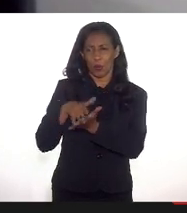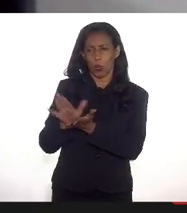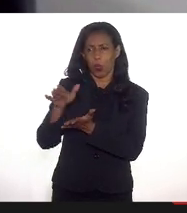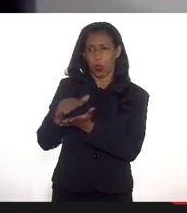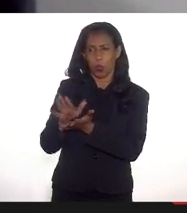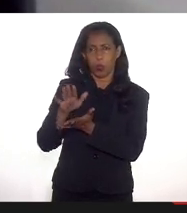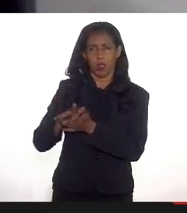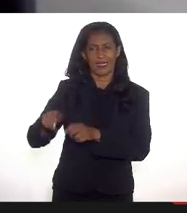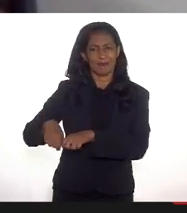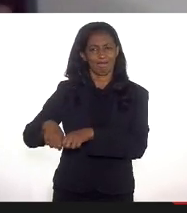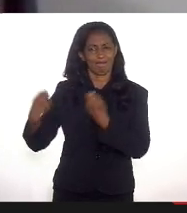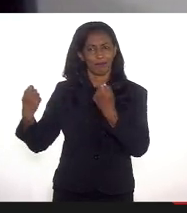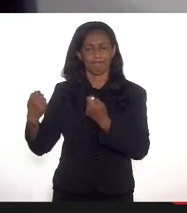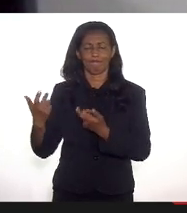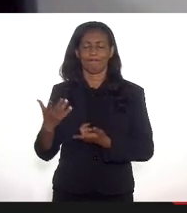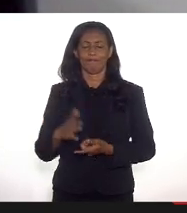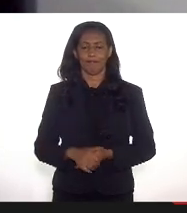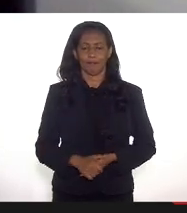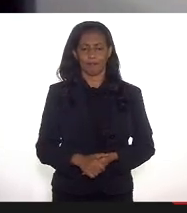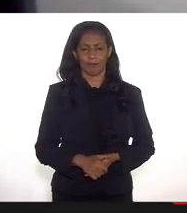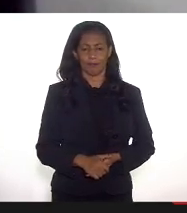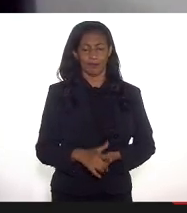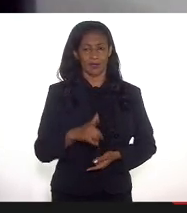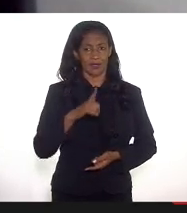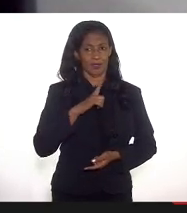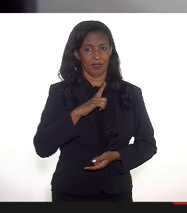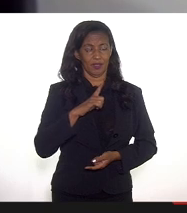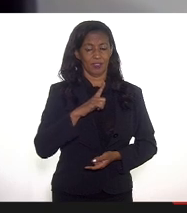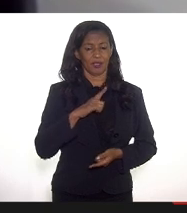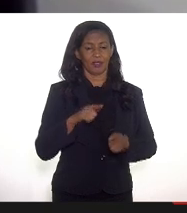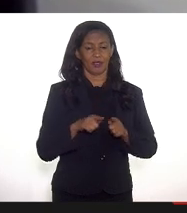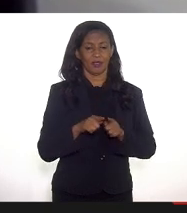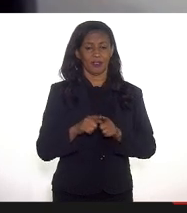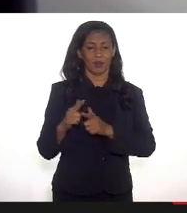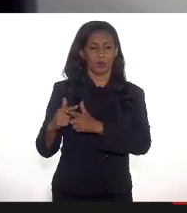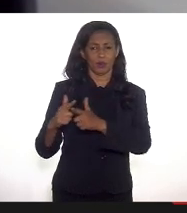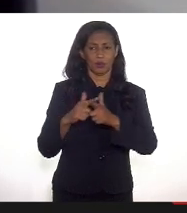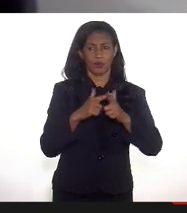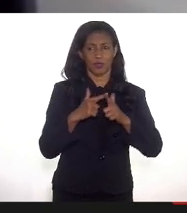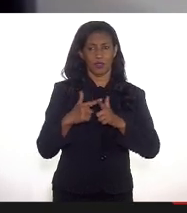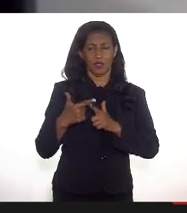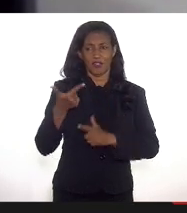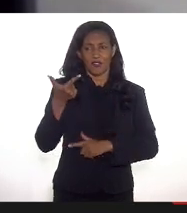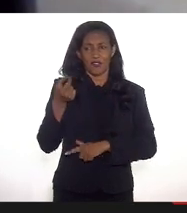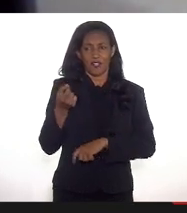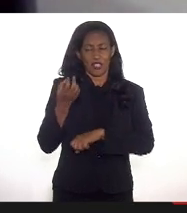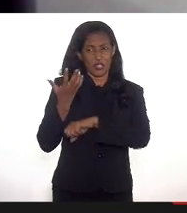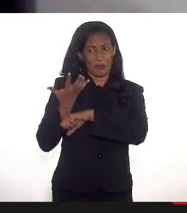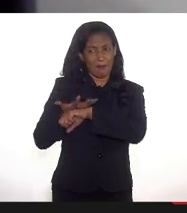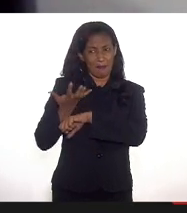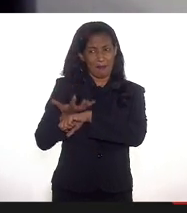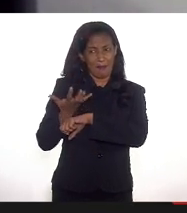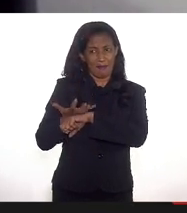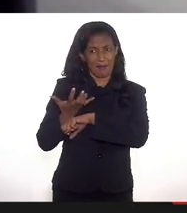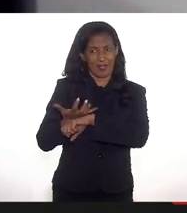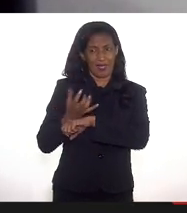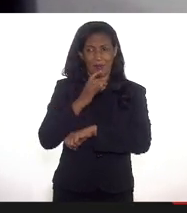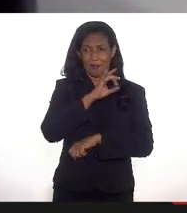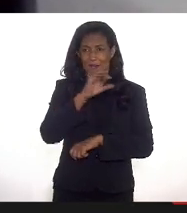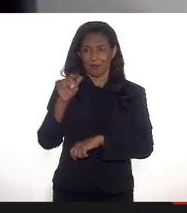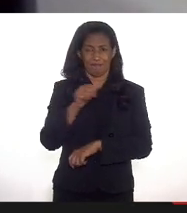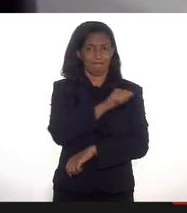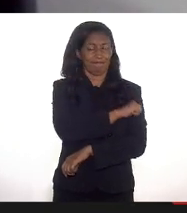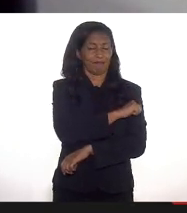nós tivemos a impossibilidade de fazer mais de 20 matérias por aluno, né? Se você